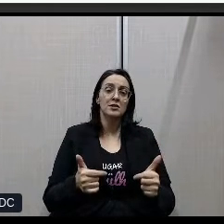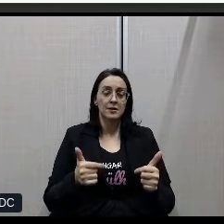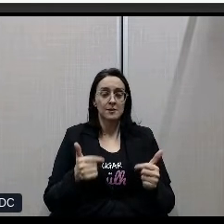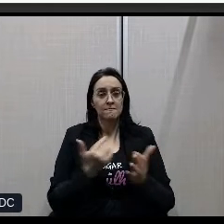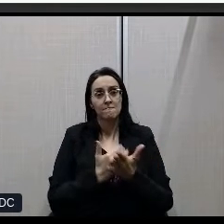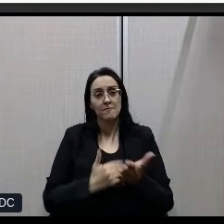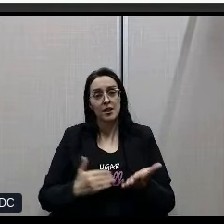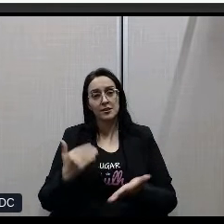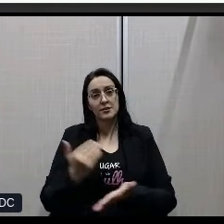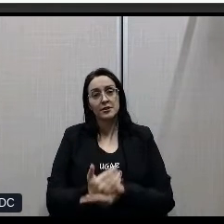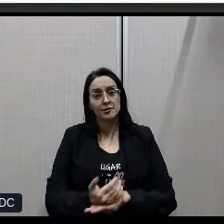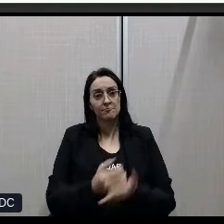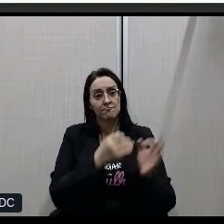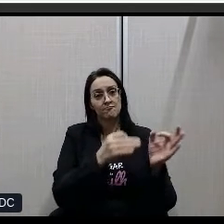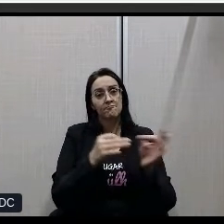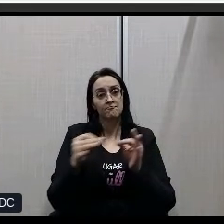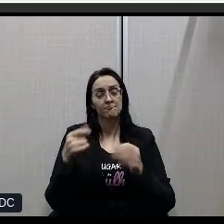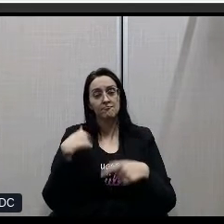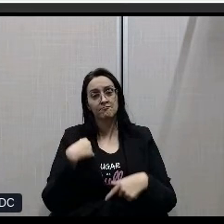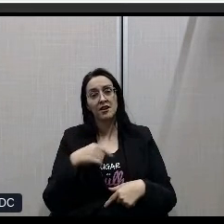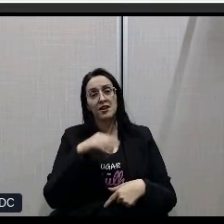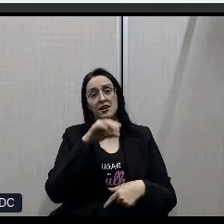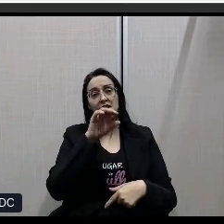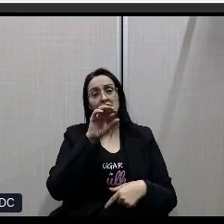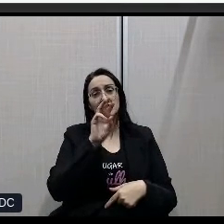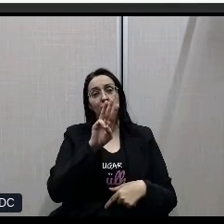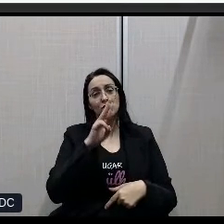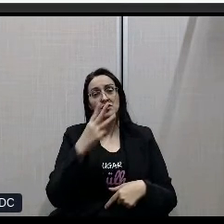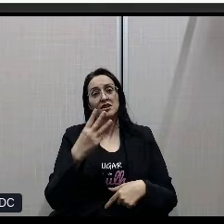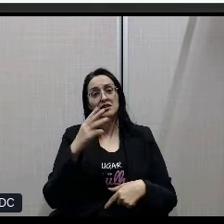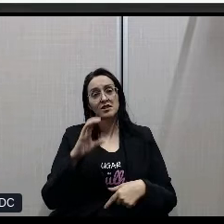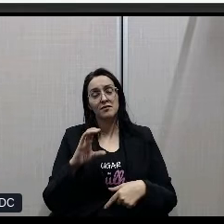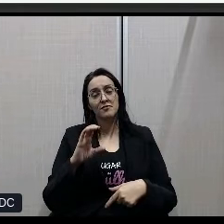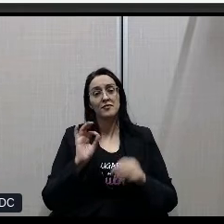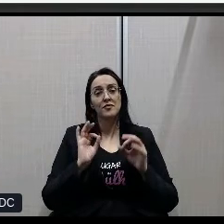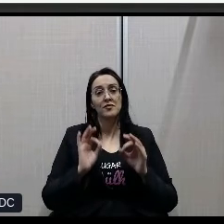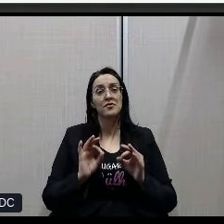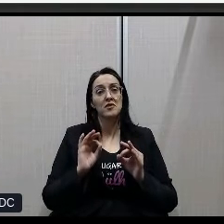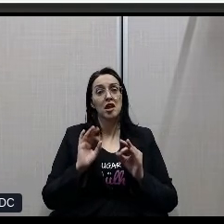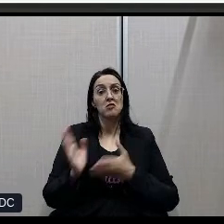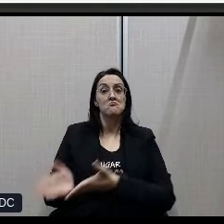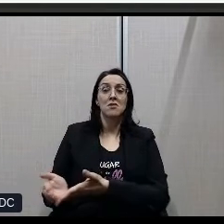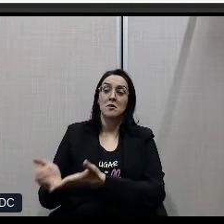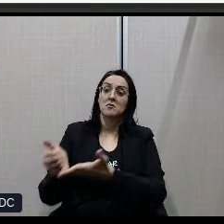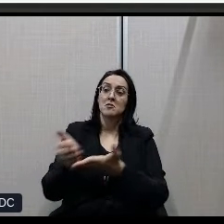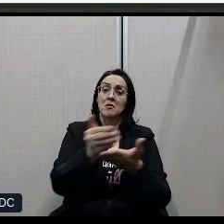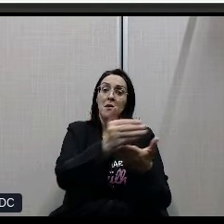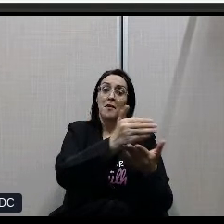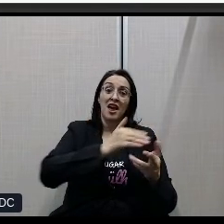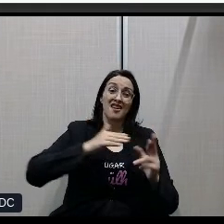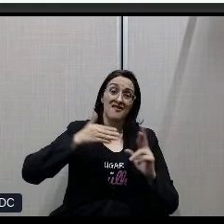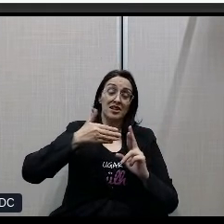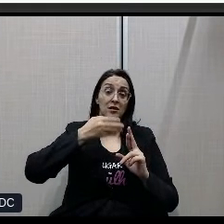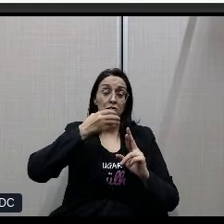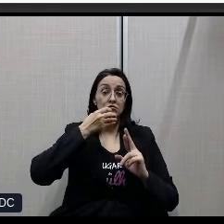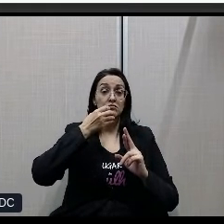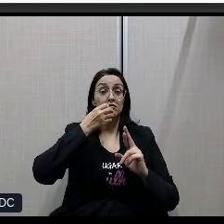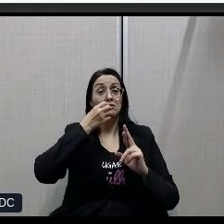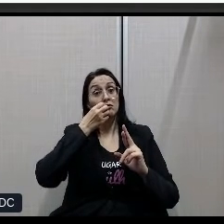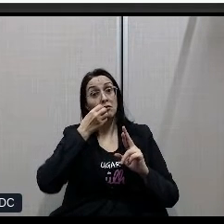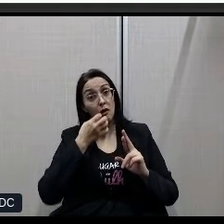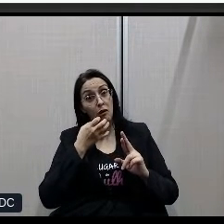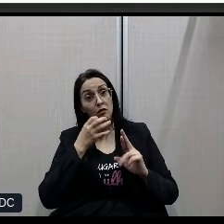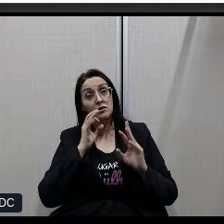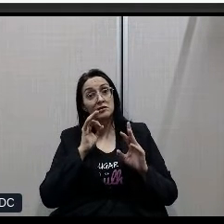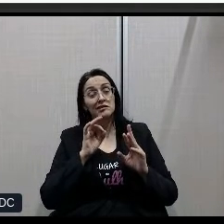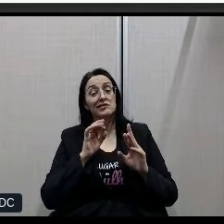mais assertivas da W3C. Então, não consegui reunir tantas referências boas, que tenham